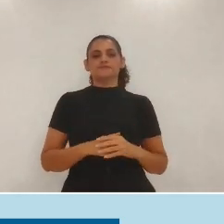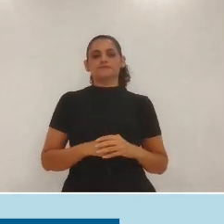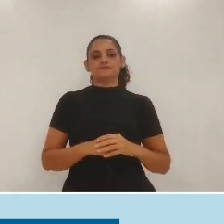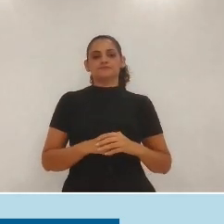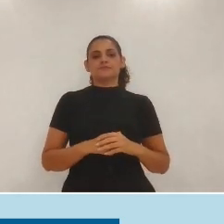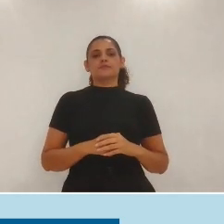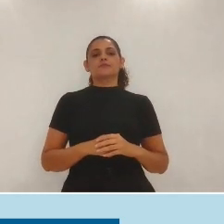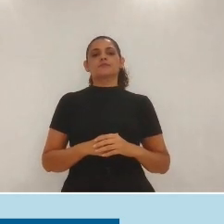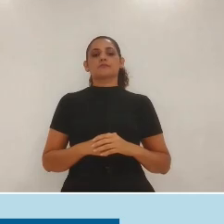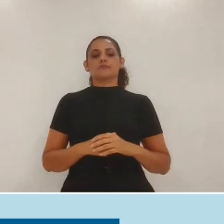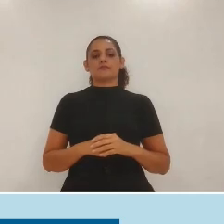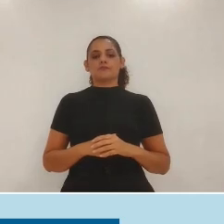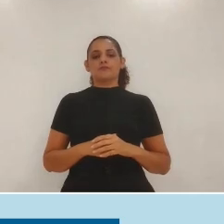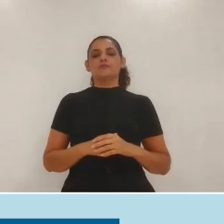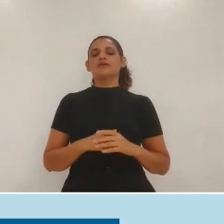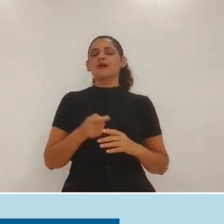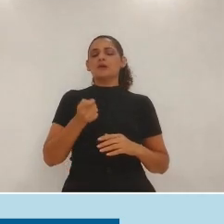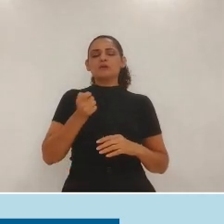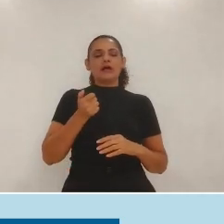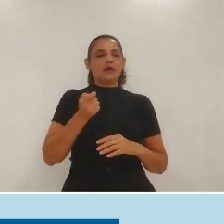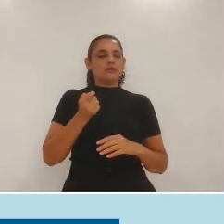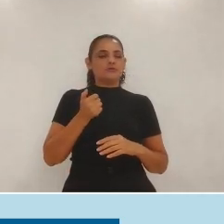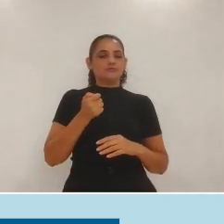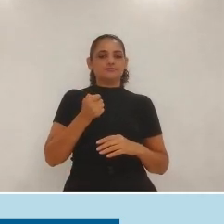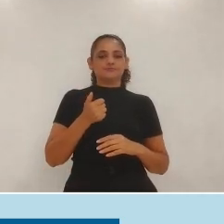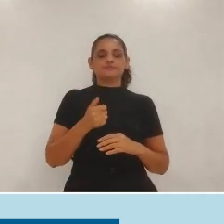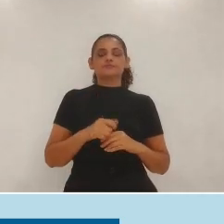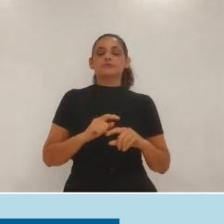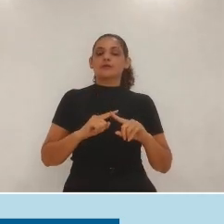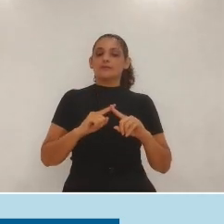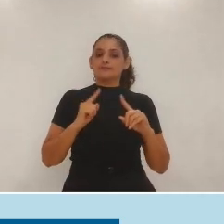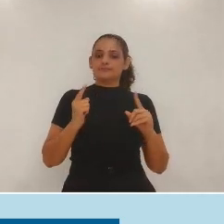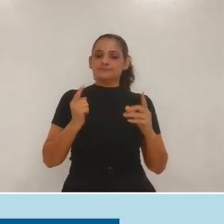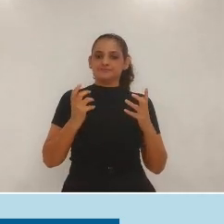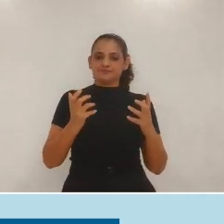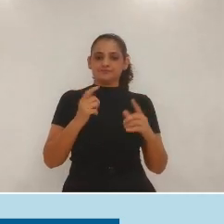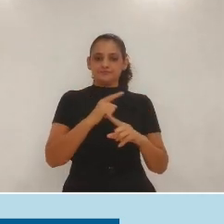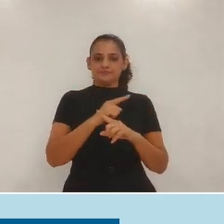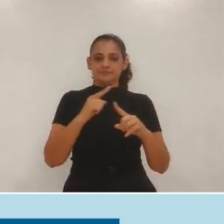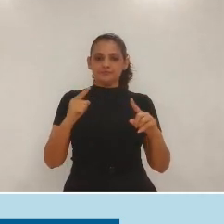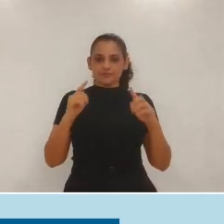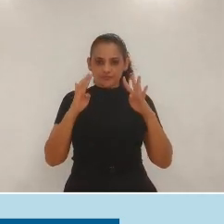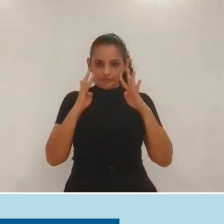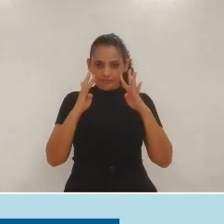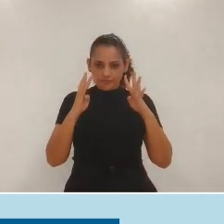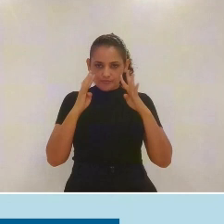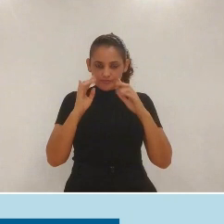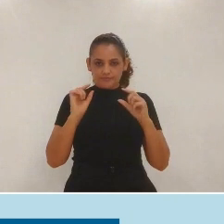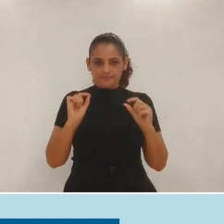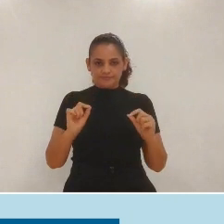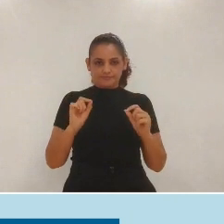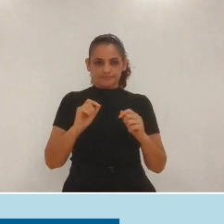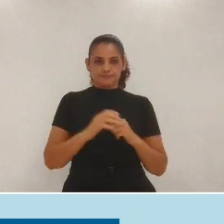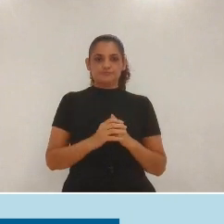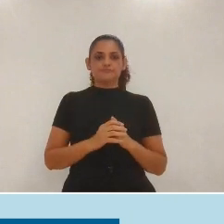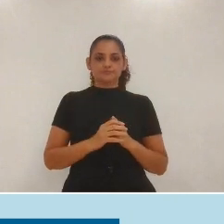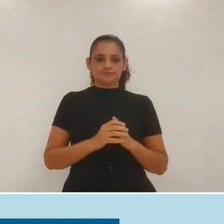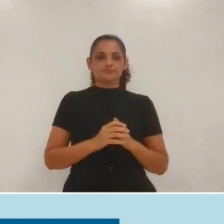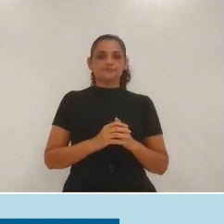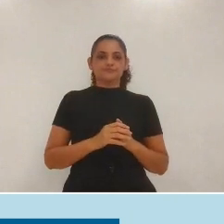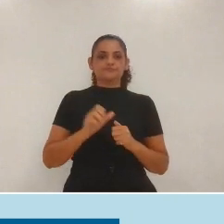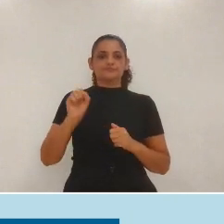são muito raros. E aí eu quero que vocês prestem atenção no seguinte: a síndrome de Ehlers-Danlos, ela